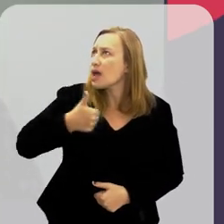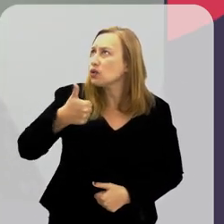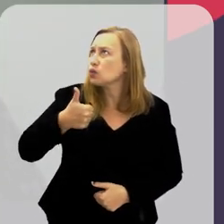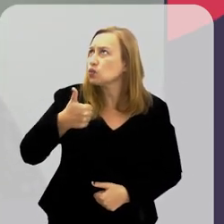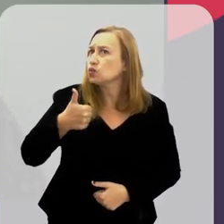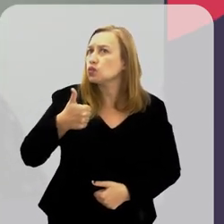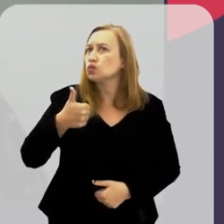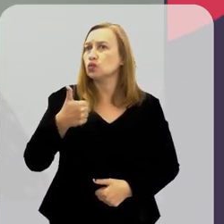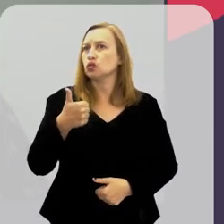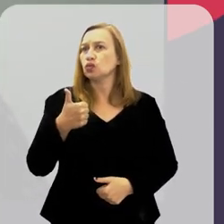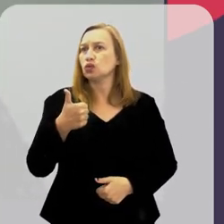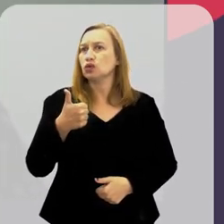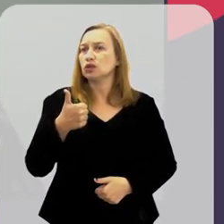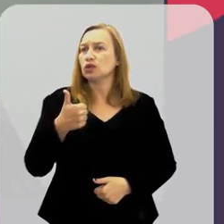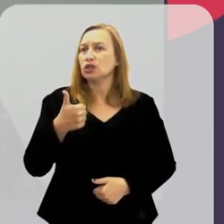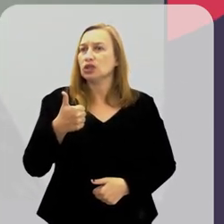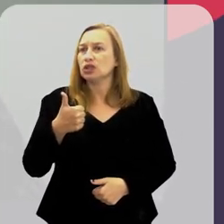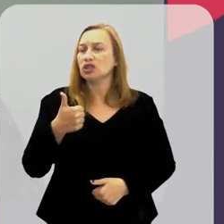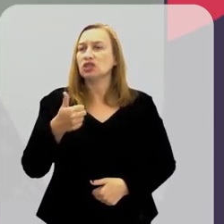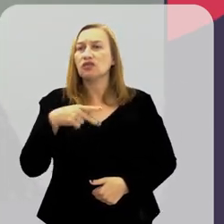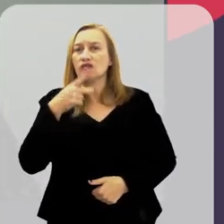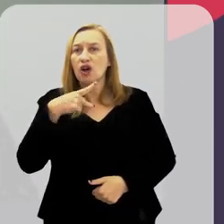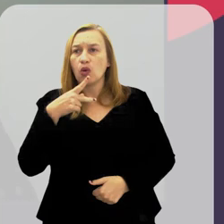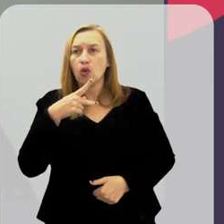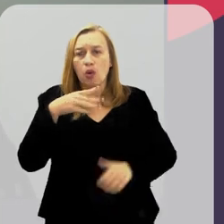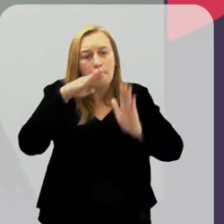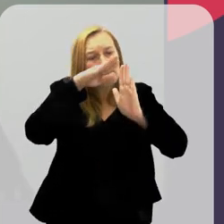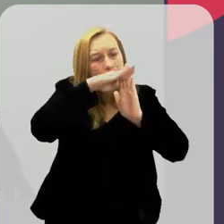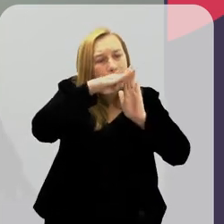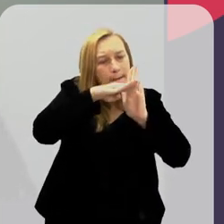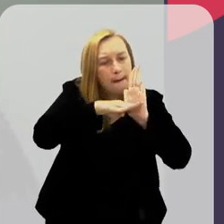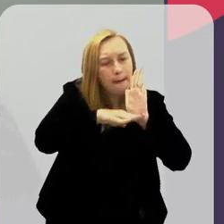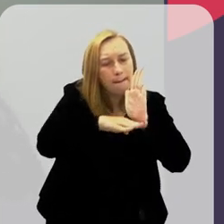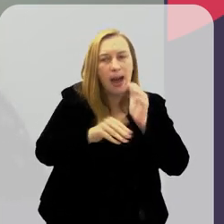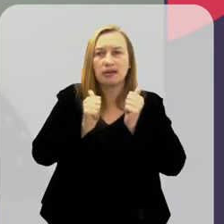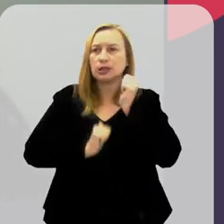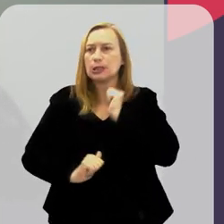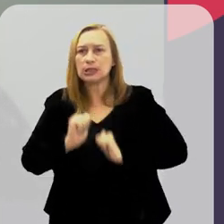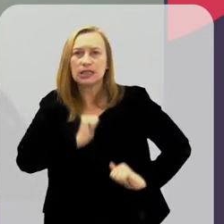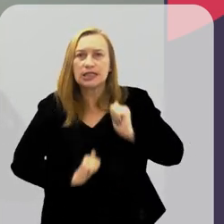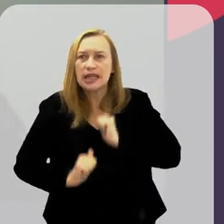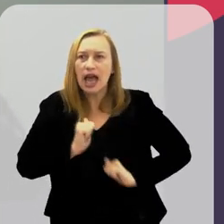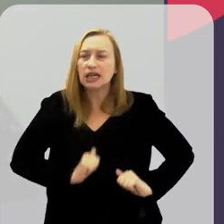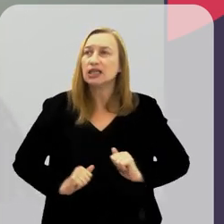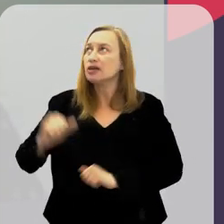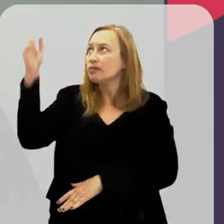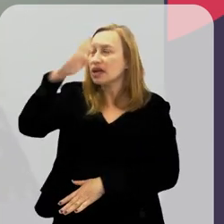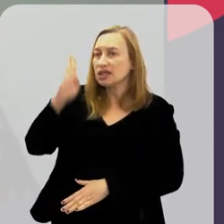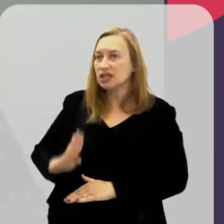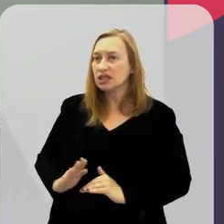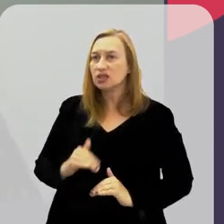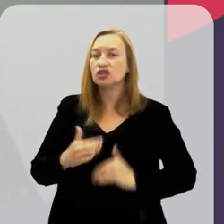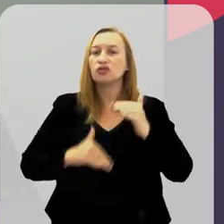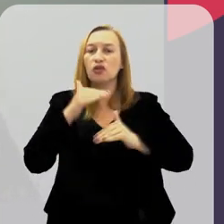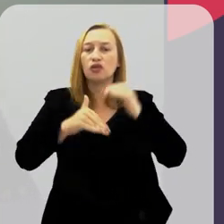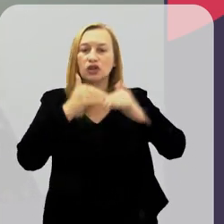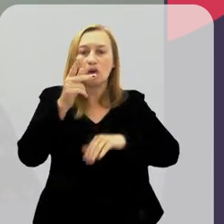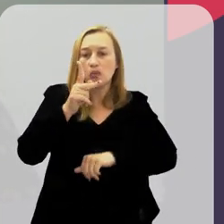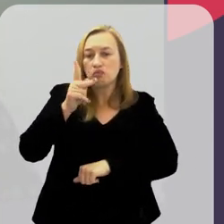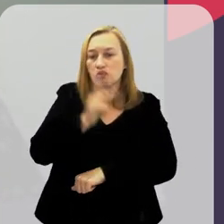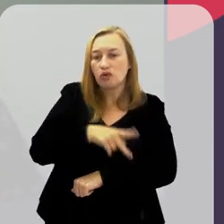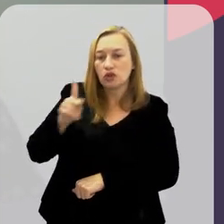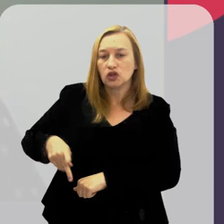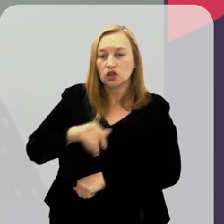primeiro fez aplicação da escala de ansiedade matemática, foi uma escala brasileira, desenvolvida pelo professor